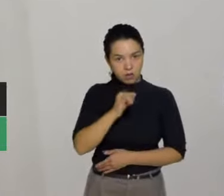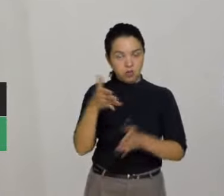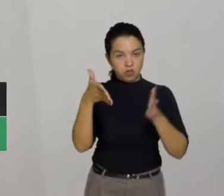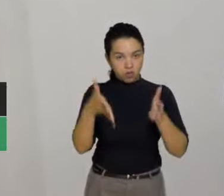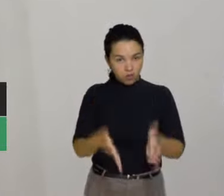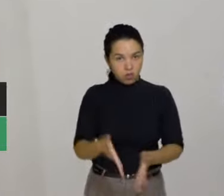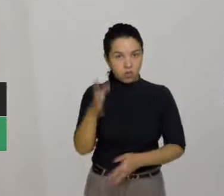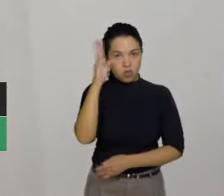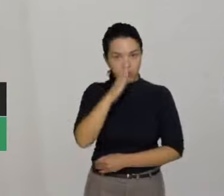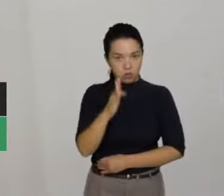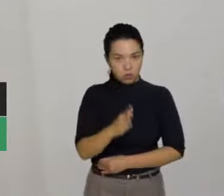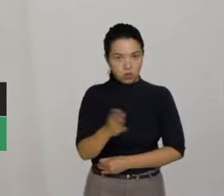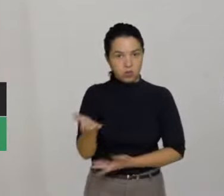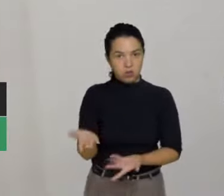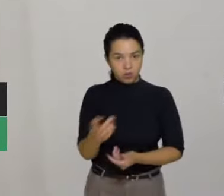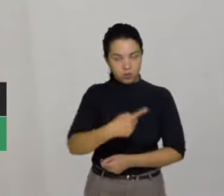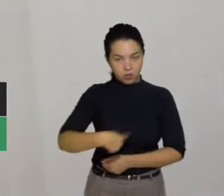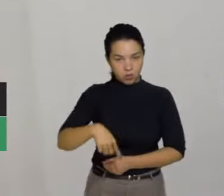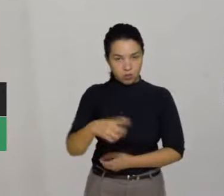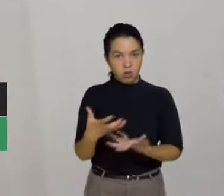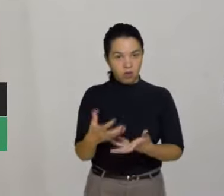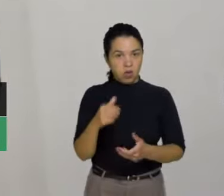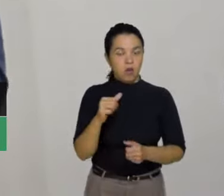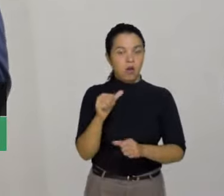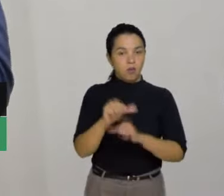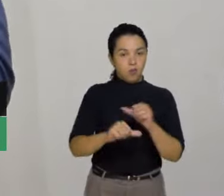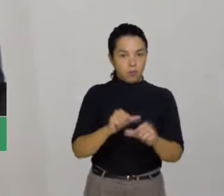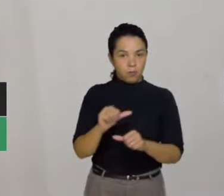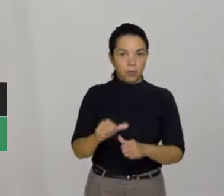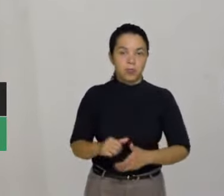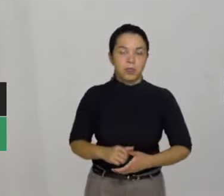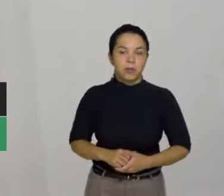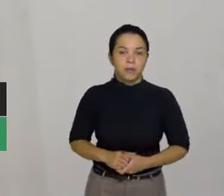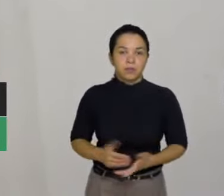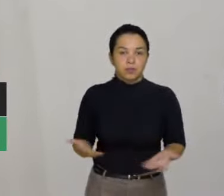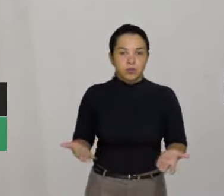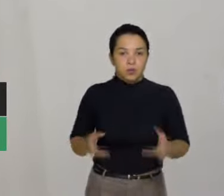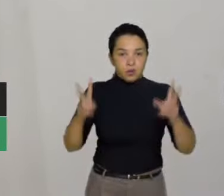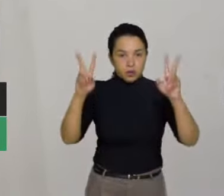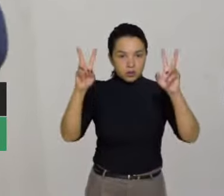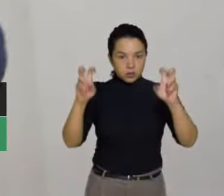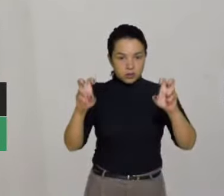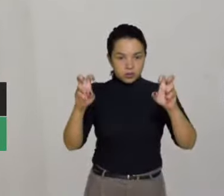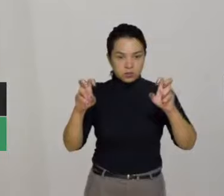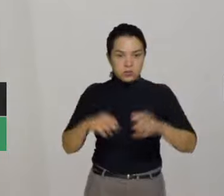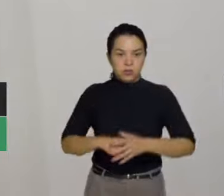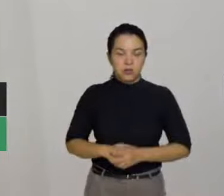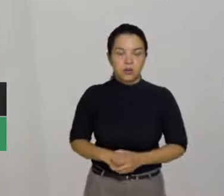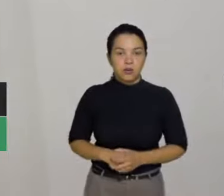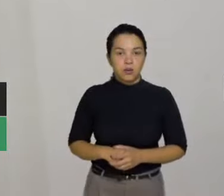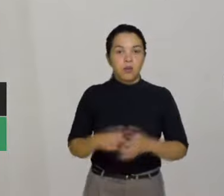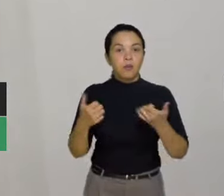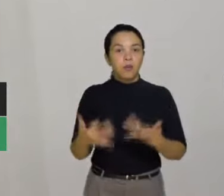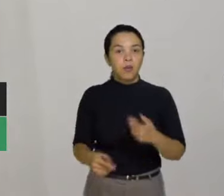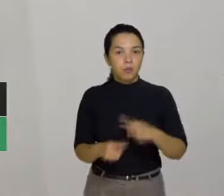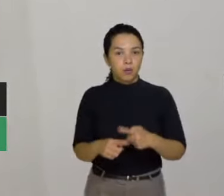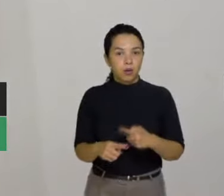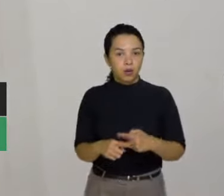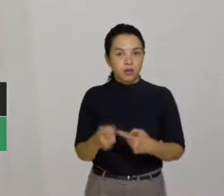então, é essa correção histórica. Trago esse assunto nesse dia, porque na sexta-feira, agora, no Globo